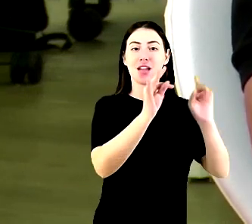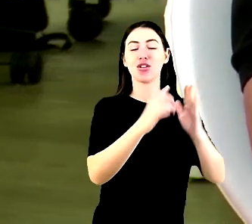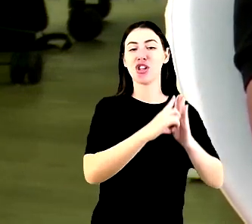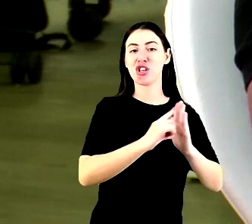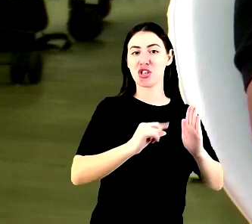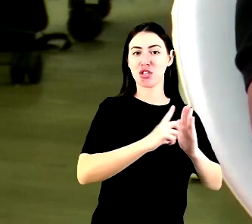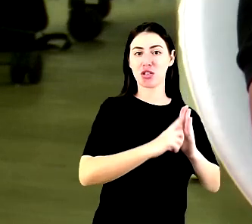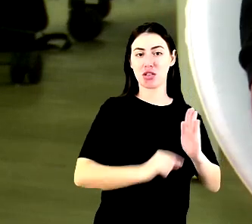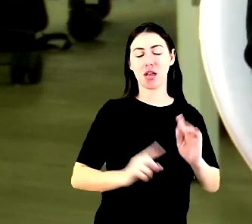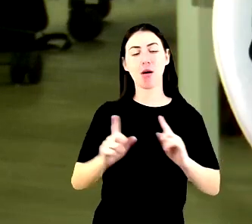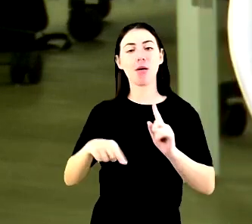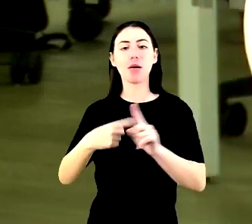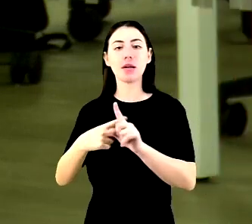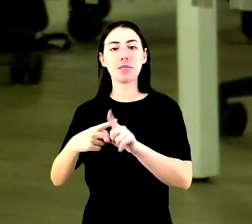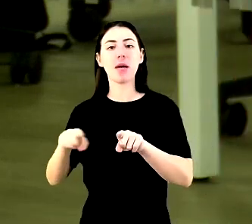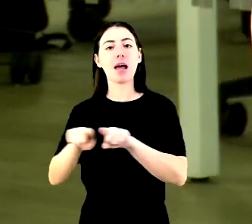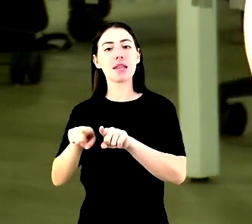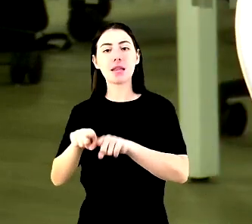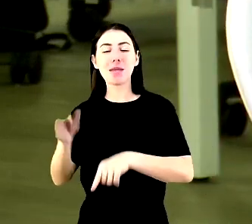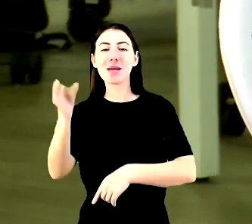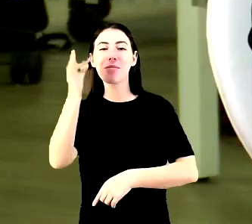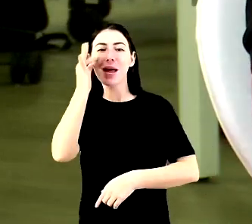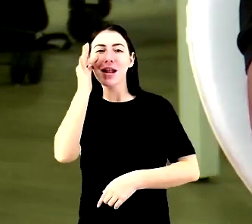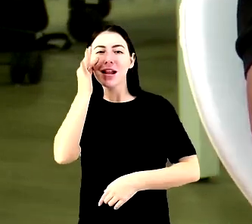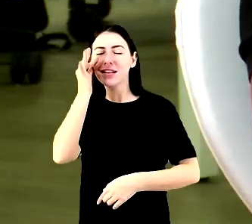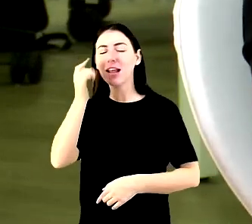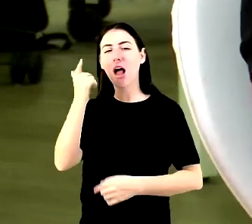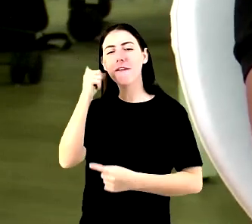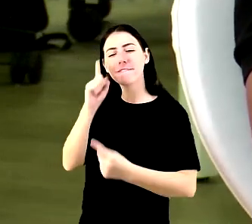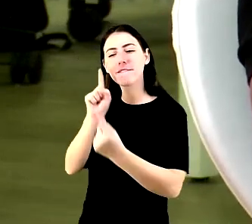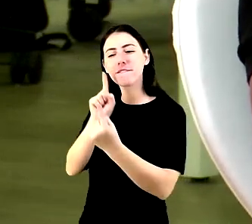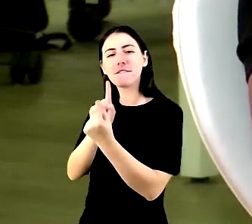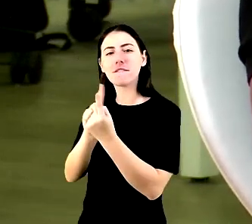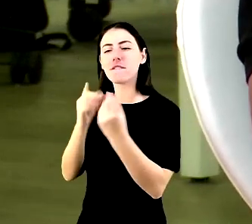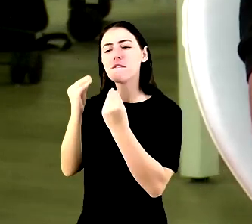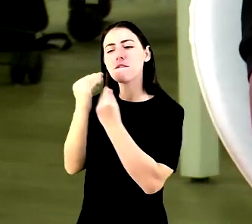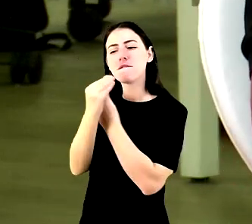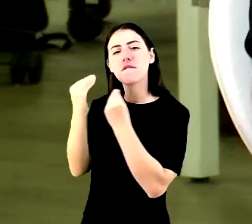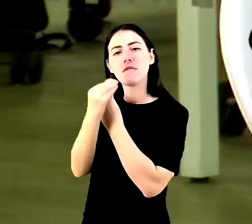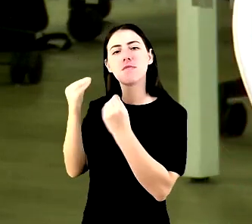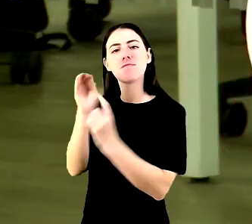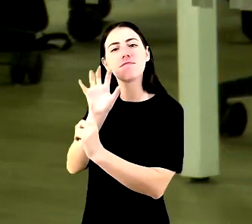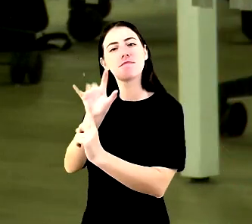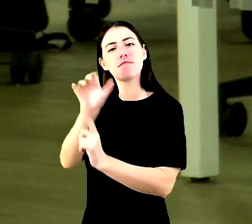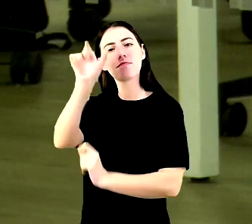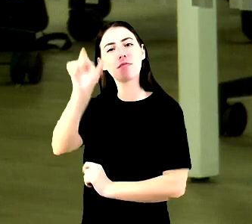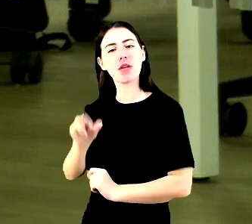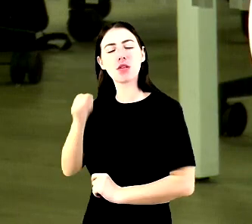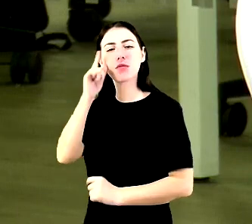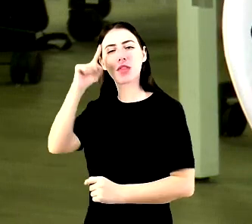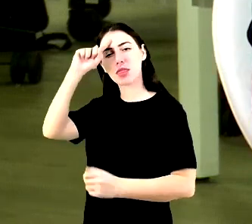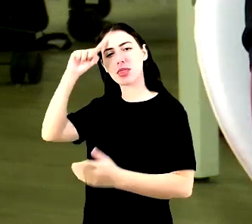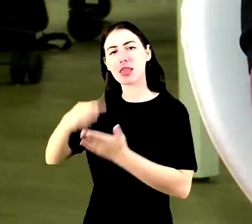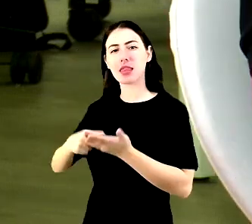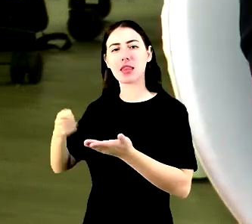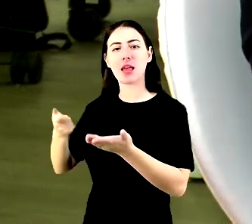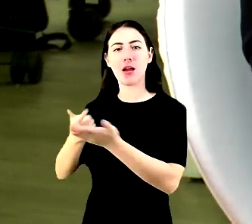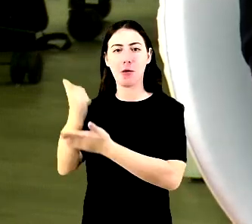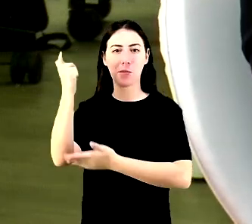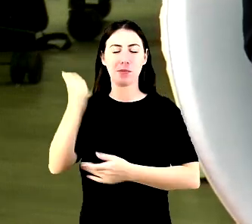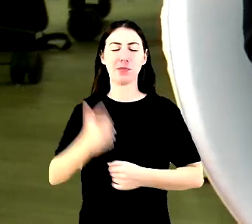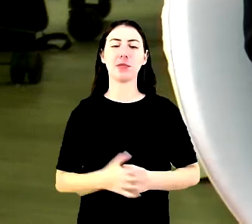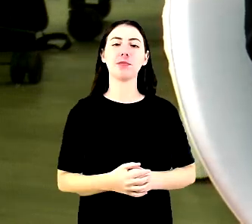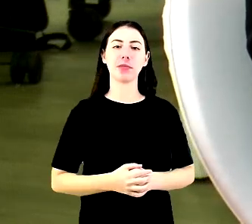o consumidor a tomar sua decisão. Então, acho que é um conjunto das duas coisas. Raizen Power hoje, ela tem 30